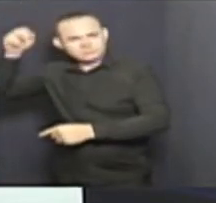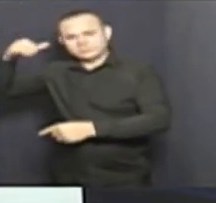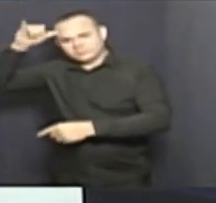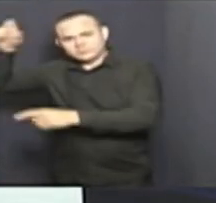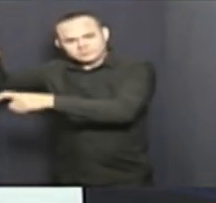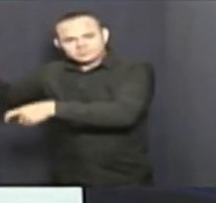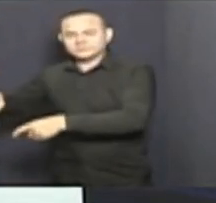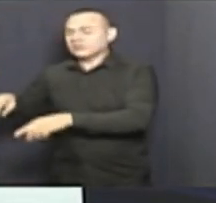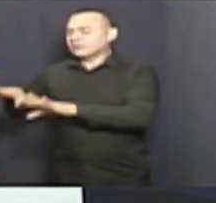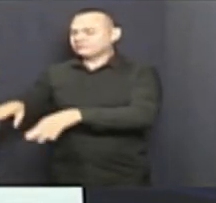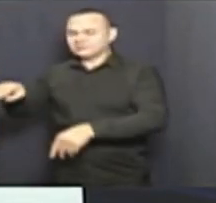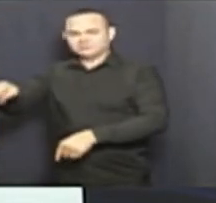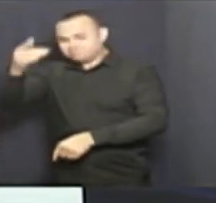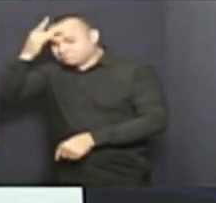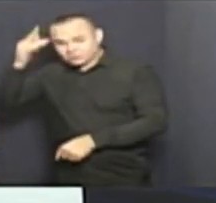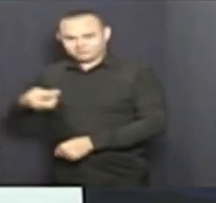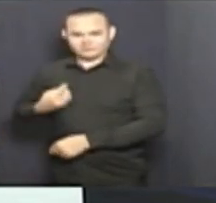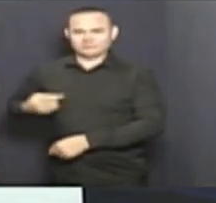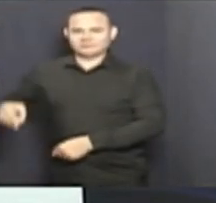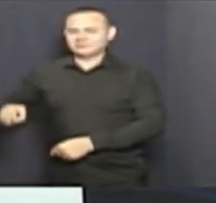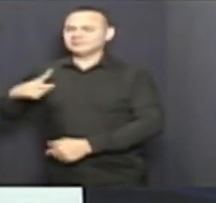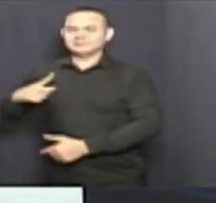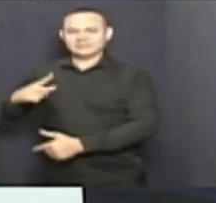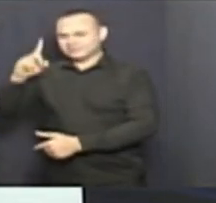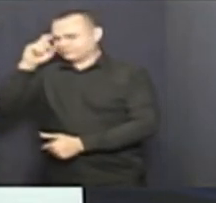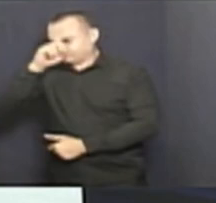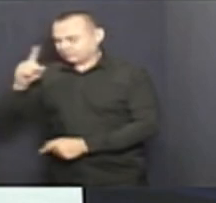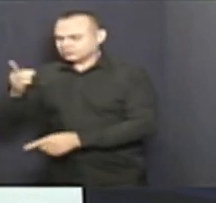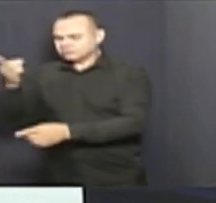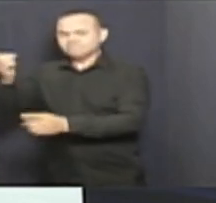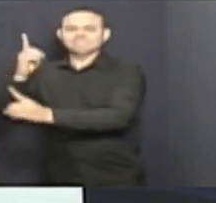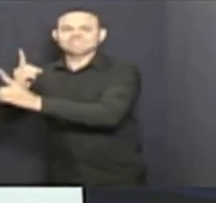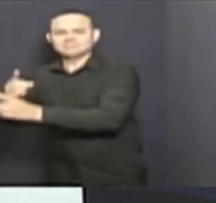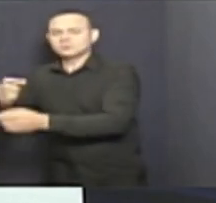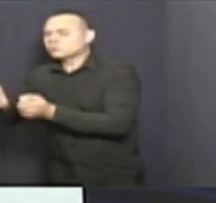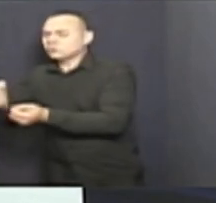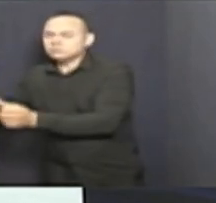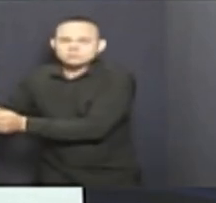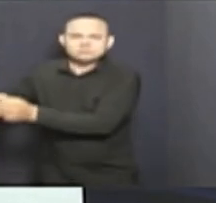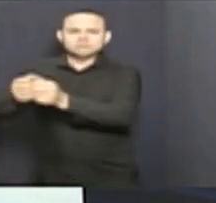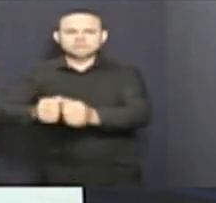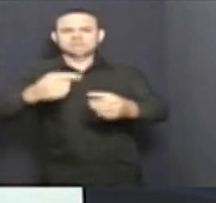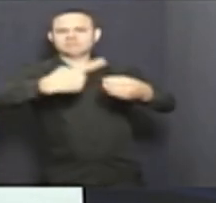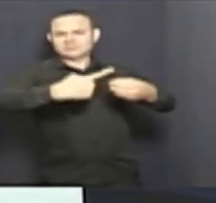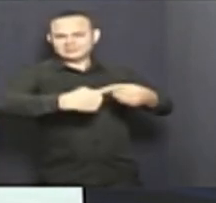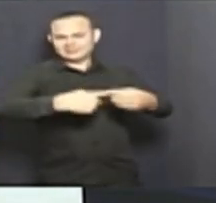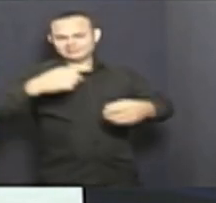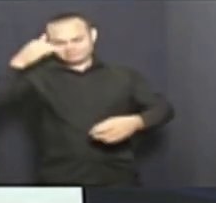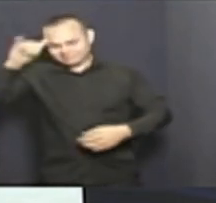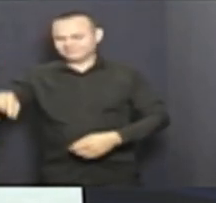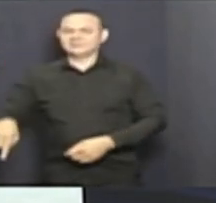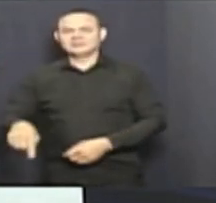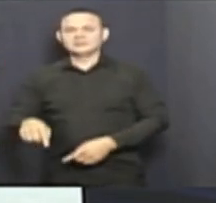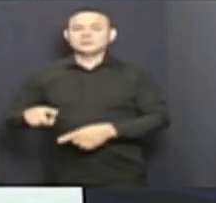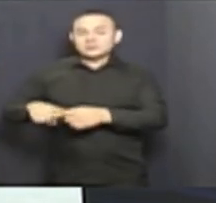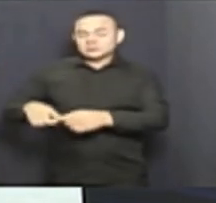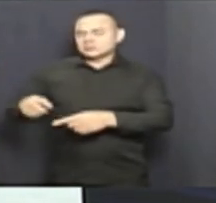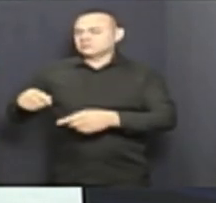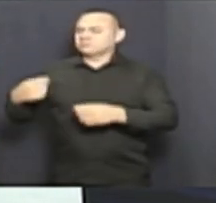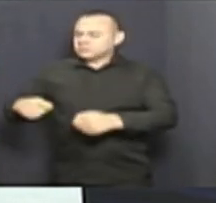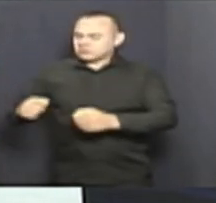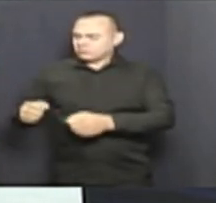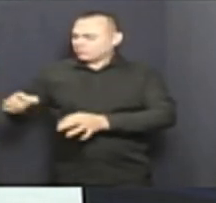trazer a sua produção é trazer aquilo que ele produz para estar vendendo na cidade fazer com que a energia elétrica internet se consolida e realmente